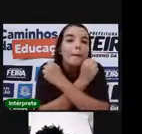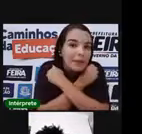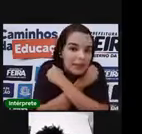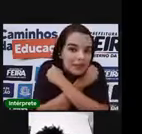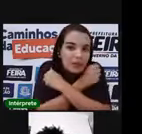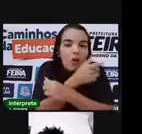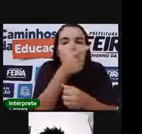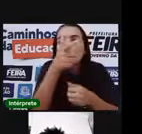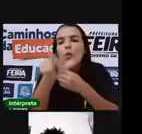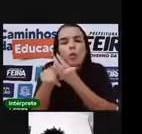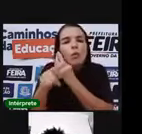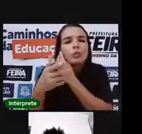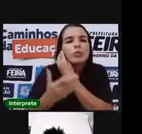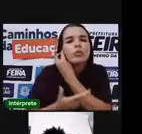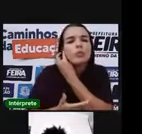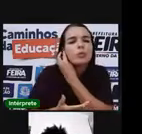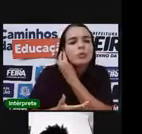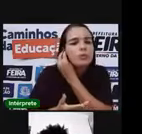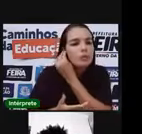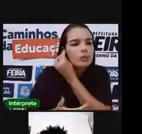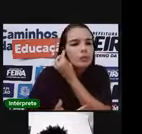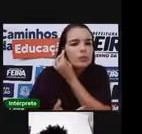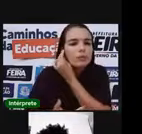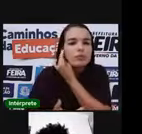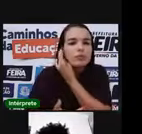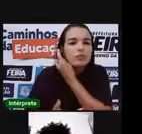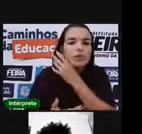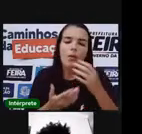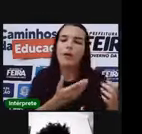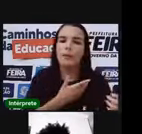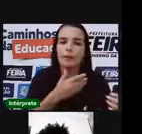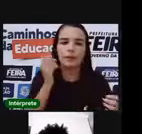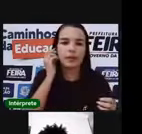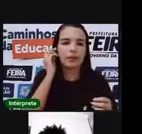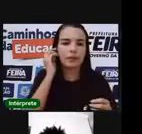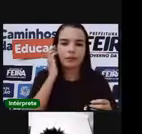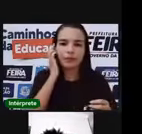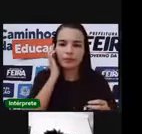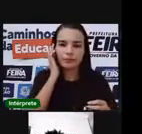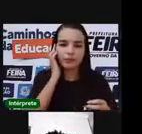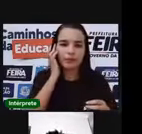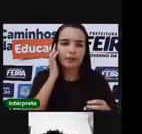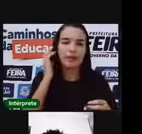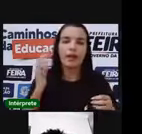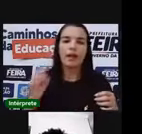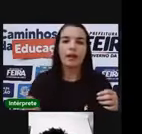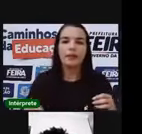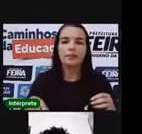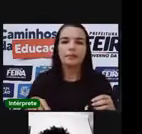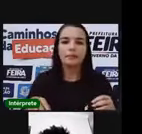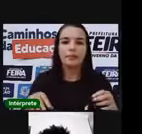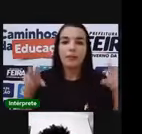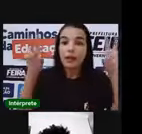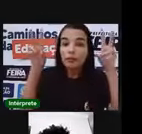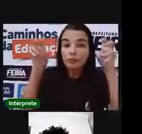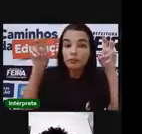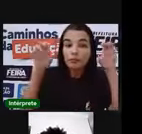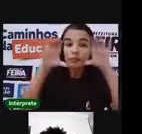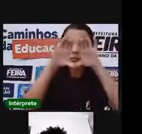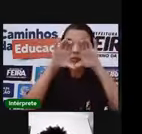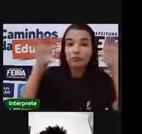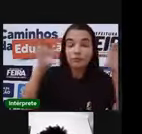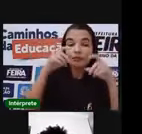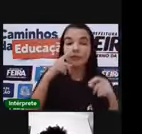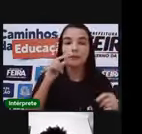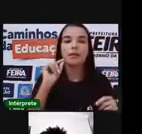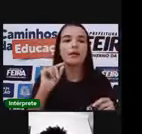com o outro. Então, ela disse essa frase que eu gosto muito de dizer aos meus alunos, e eu quero dizer essa frase a vocês, porque